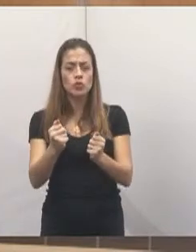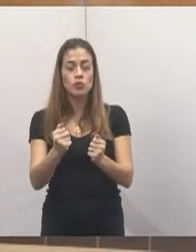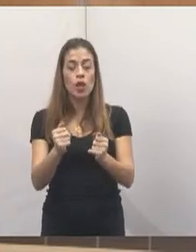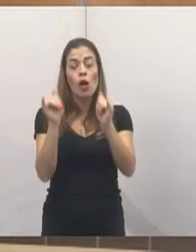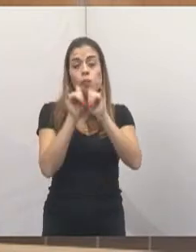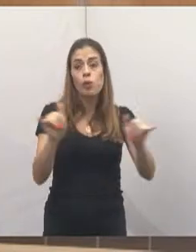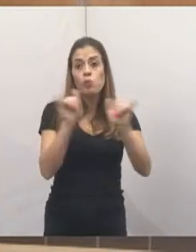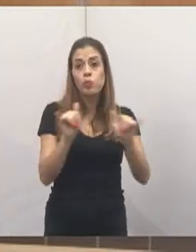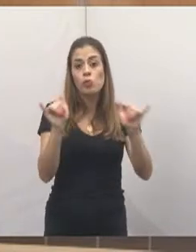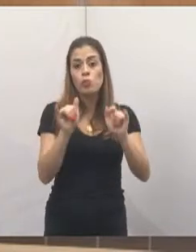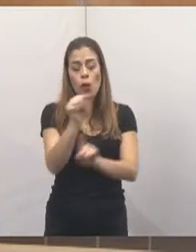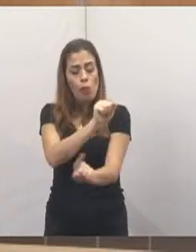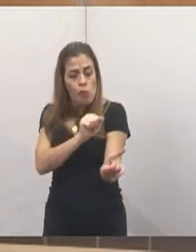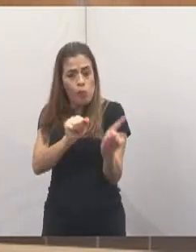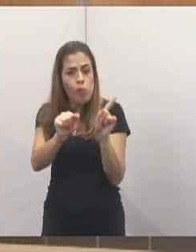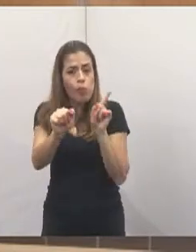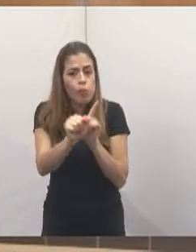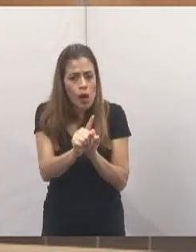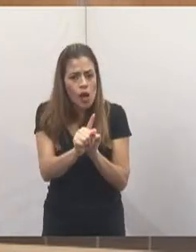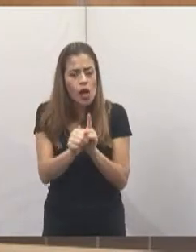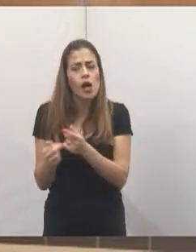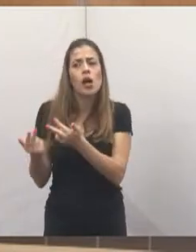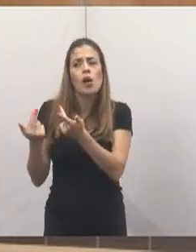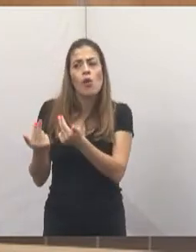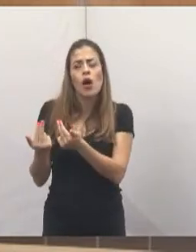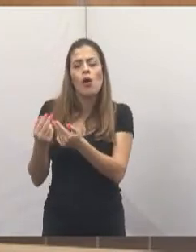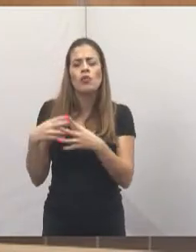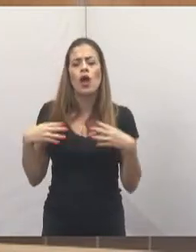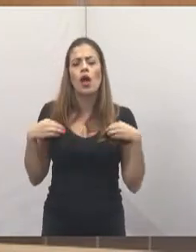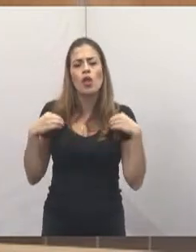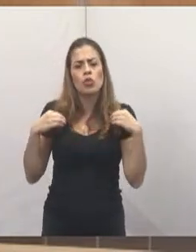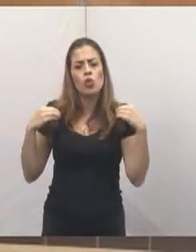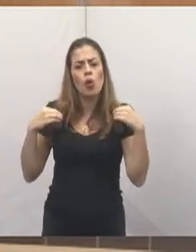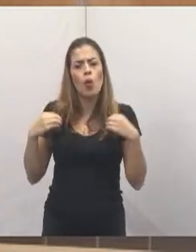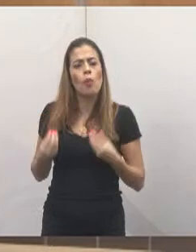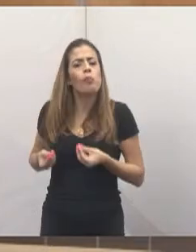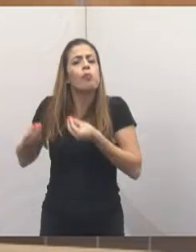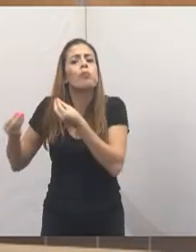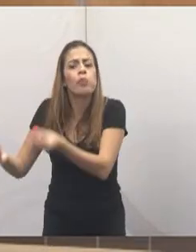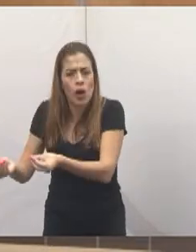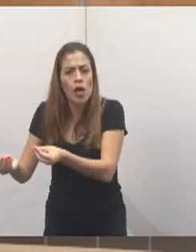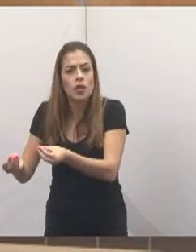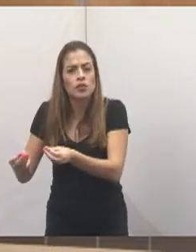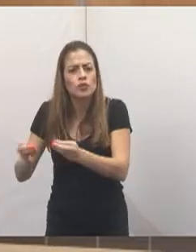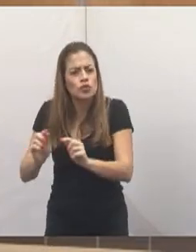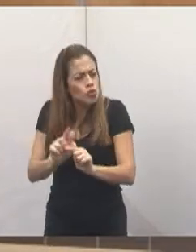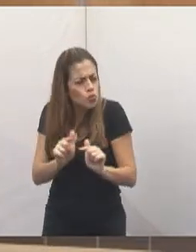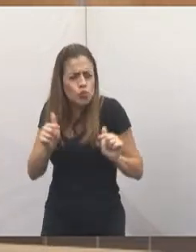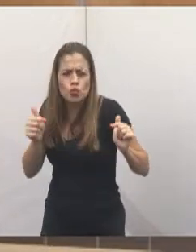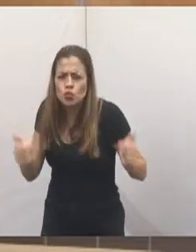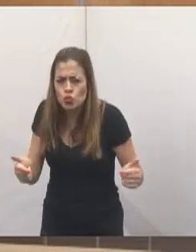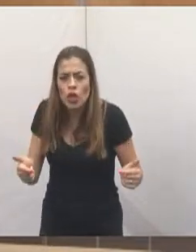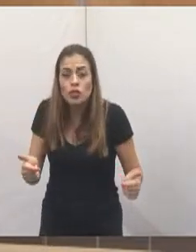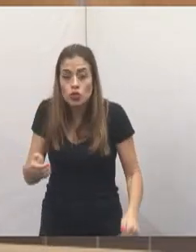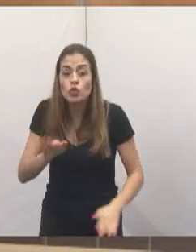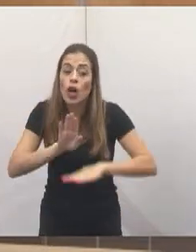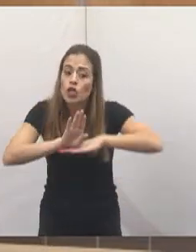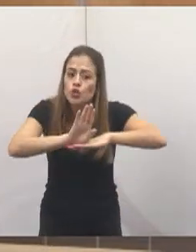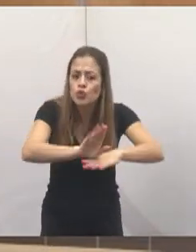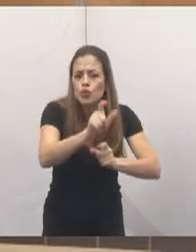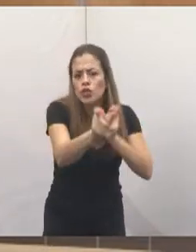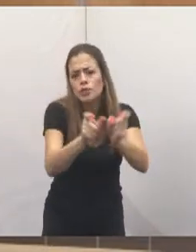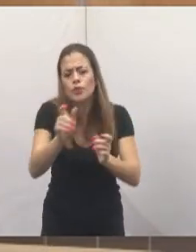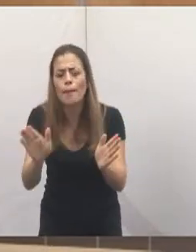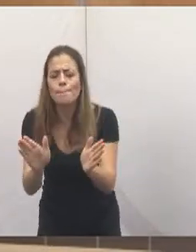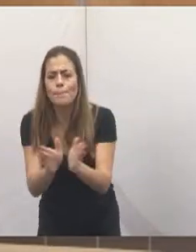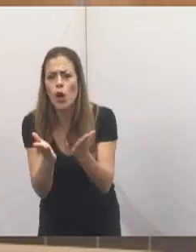cunho social, como a campanha de doação de agasalho, que é um sucesso e beneficia a população mais carente e mais vulnerável